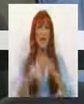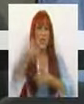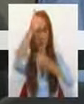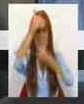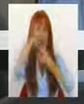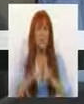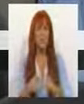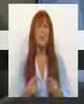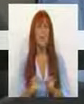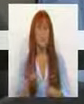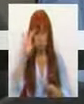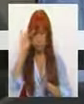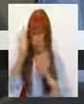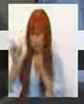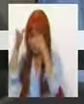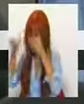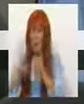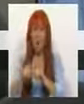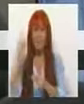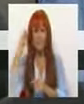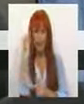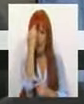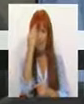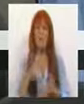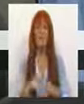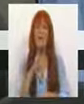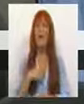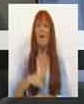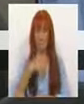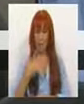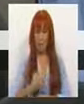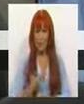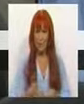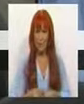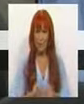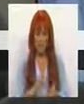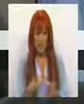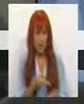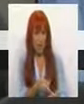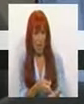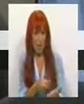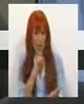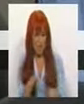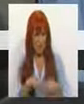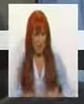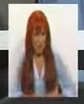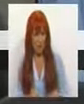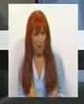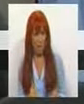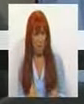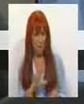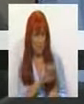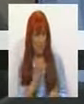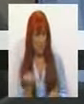muçulmanos, mais radicais, por exemplo, como a Arábia Saudita, se acredita que esta proposta possa ser bem acolhida também